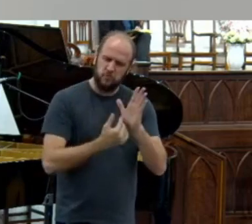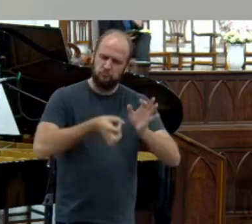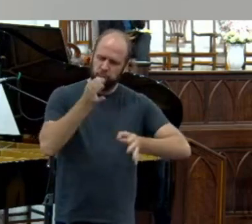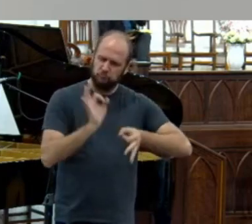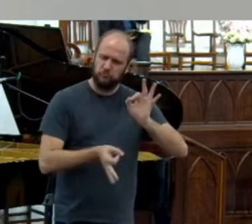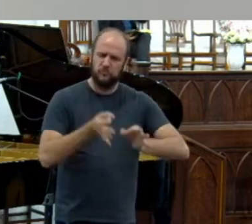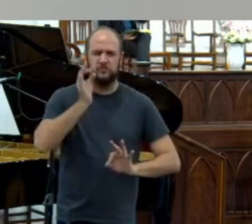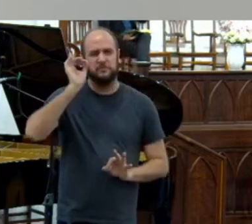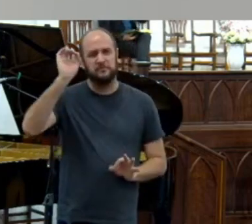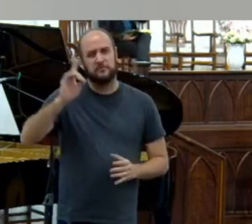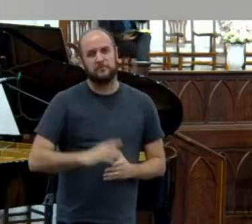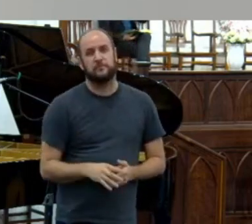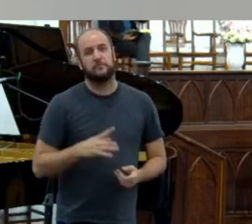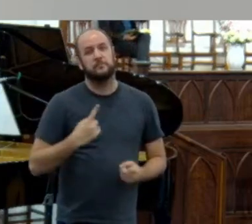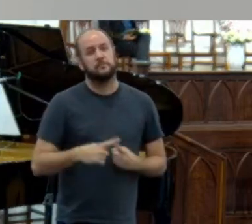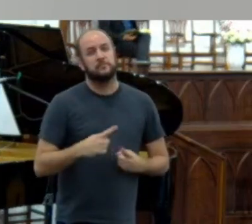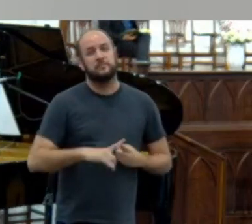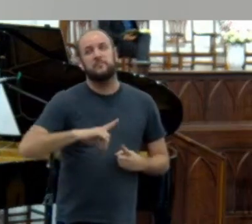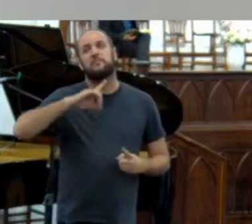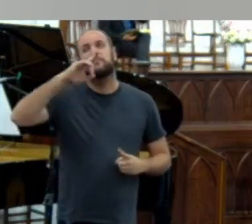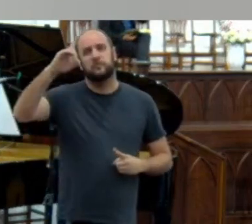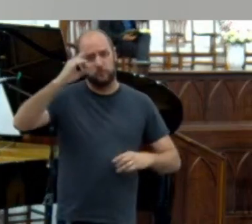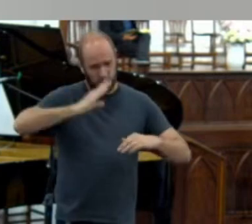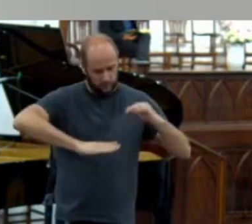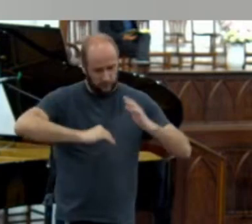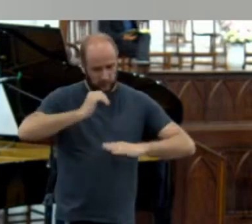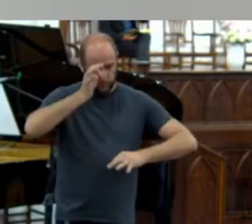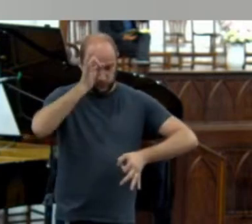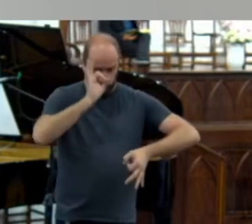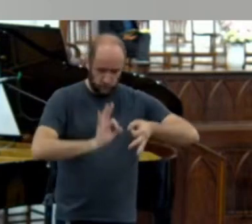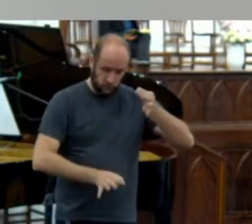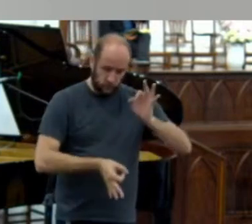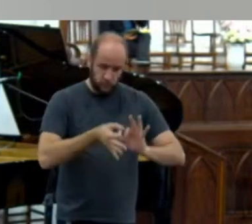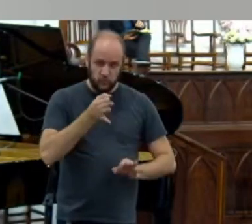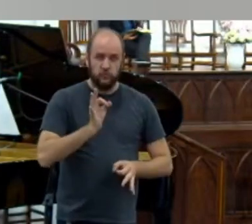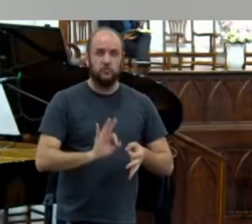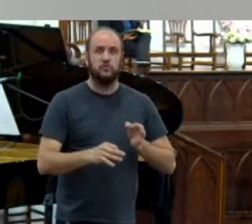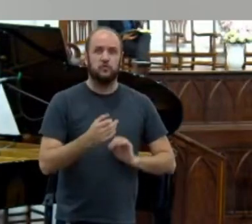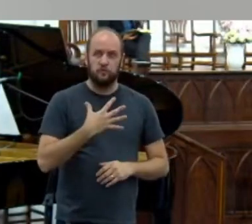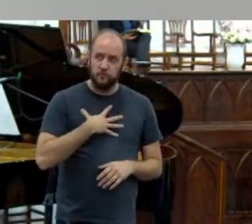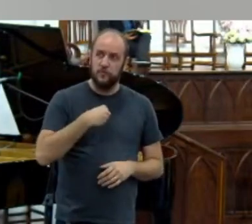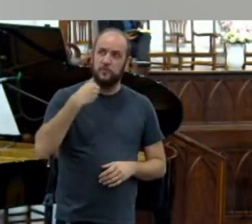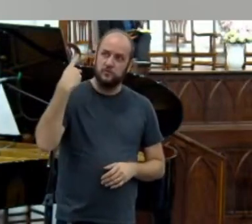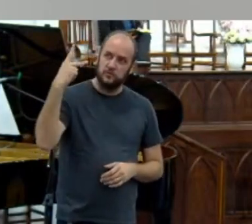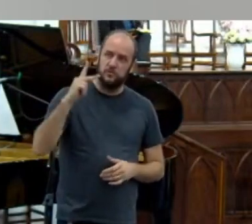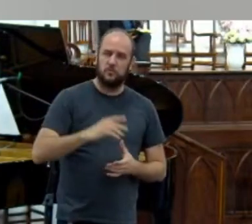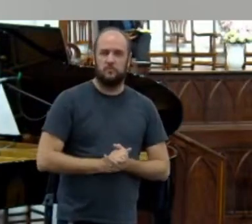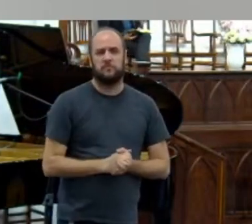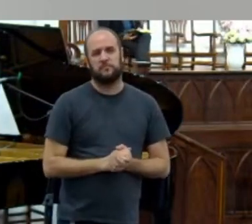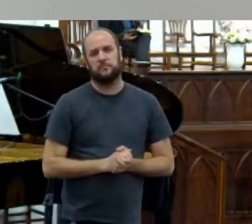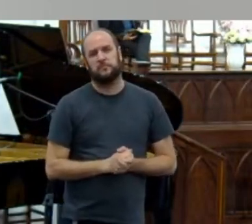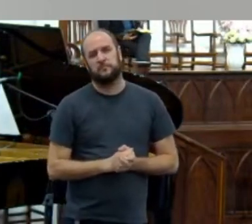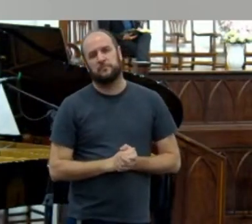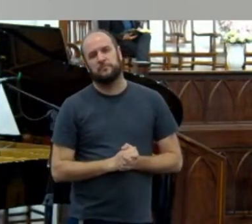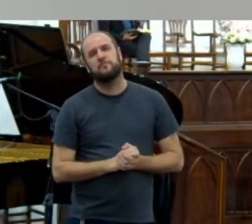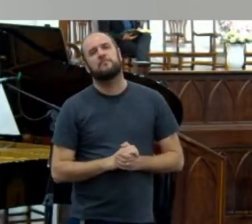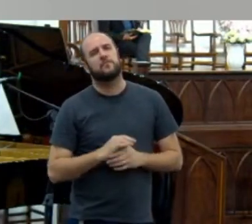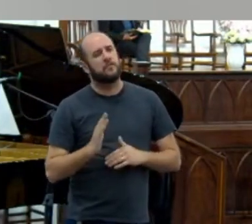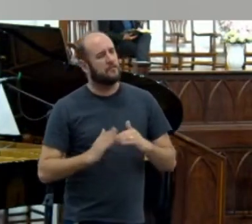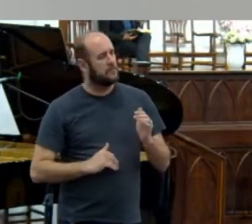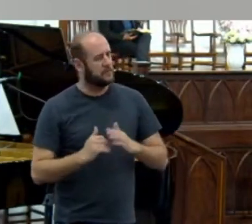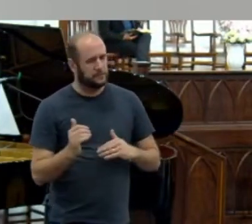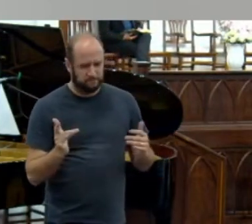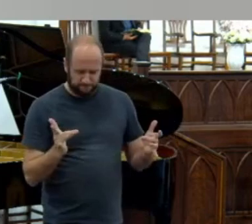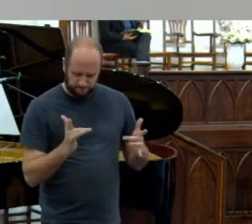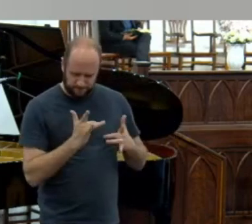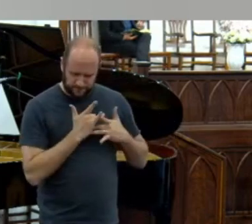divina, porque Deus exerceu justiça sobre o Filho dele. Ele pode exercer